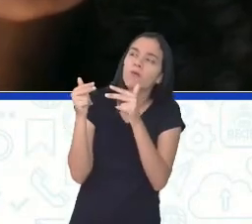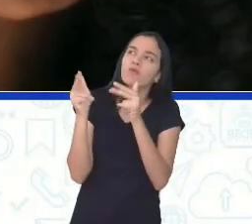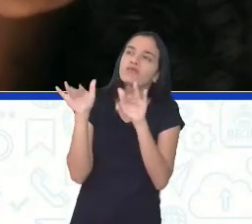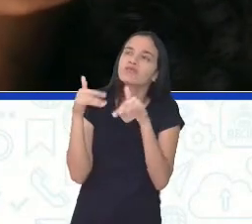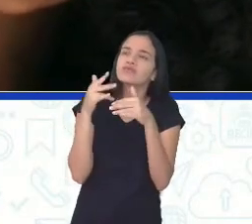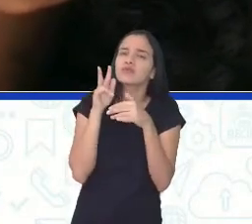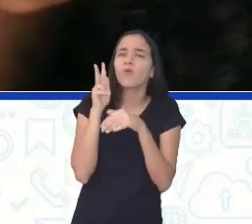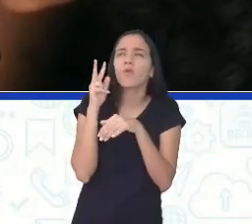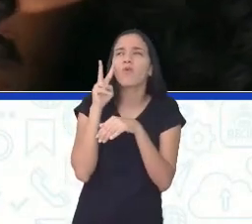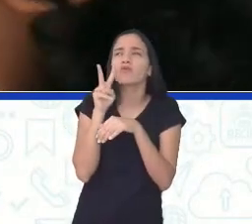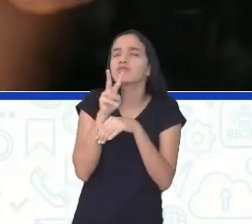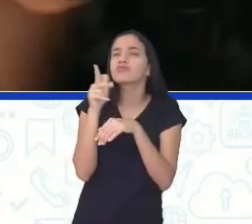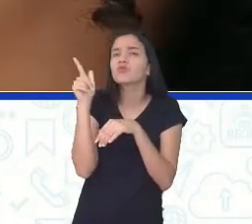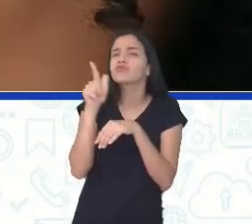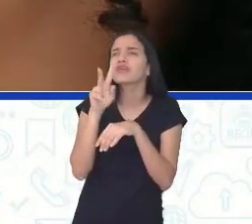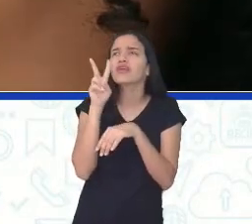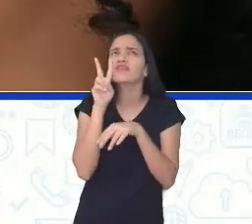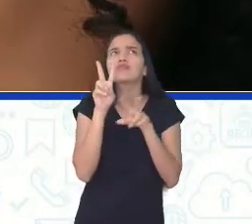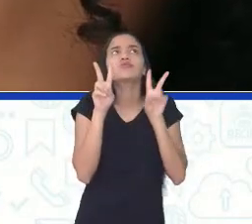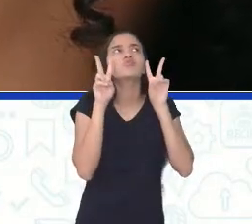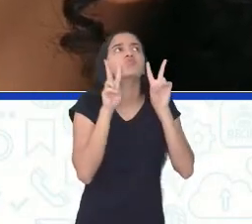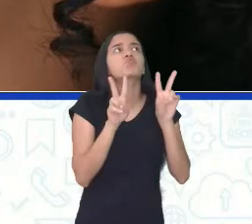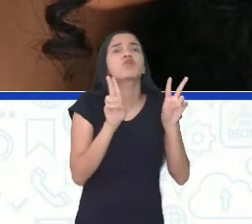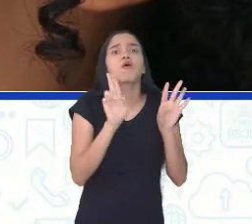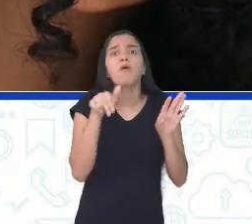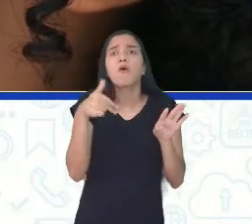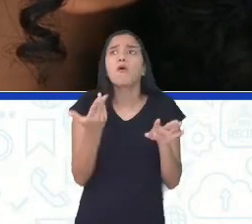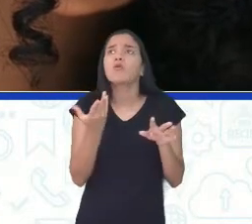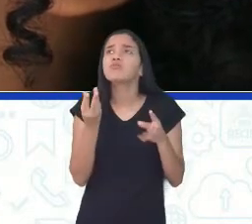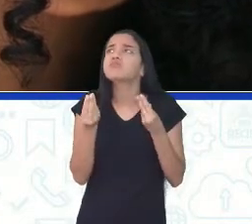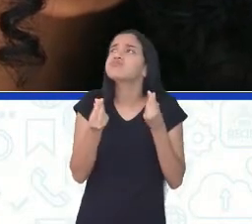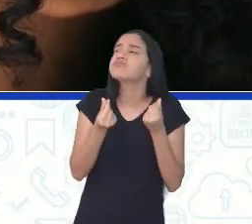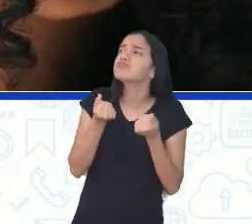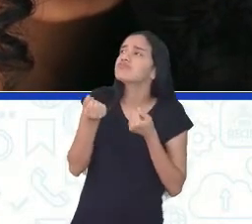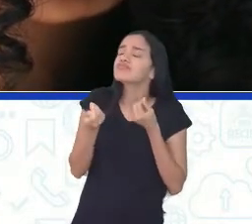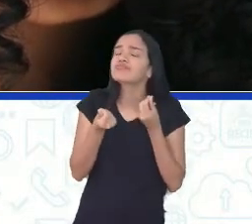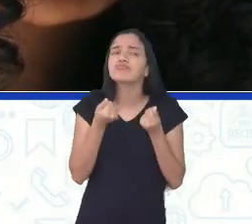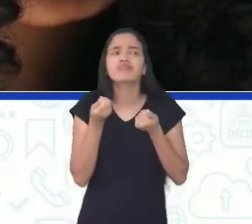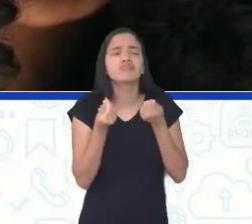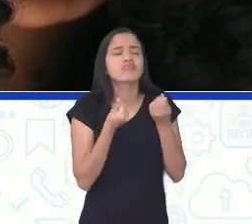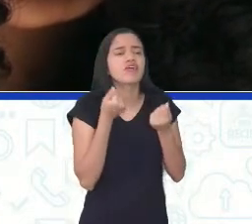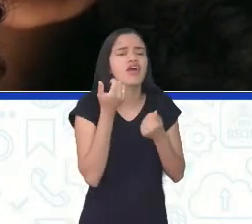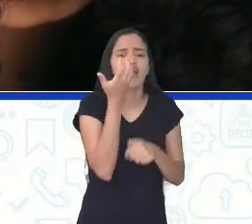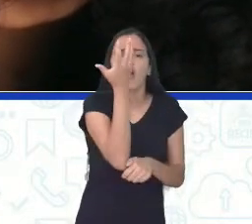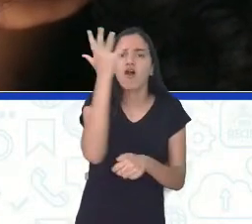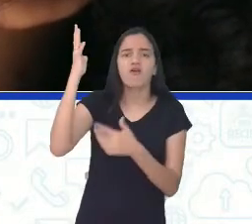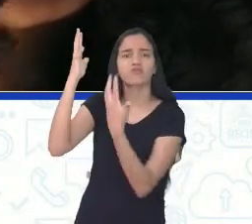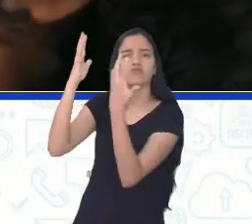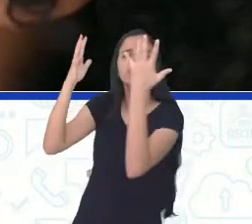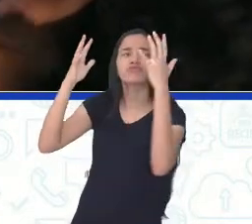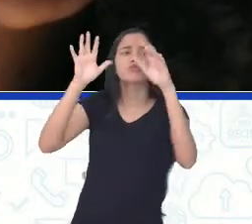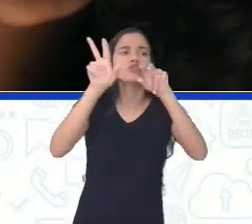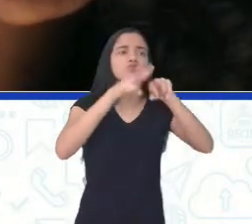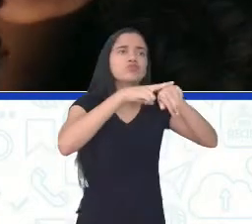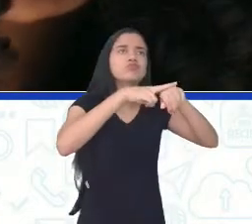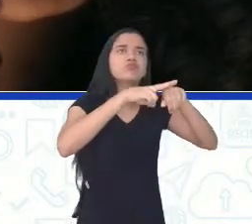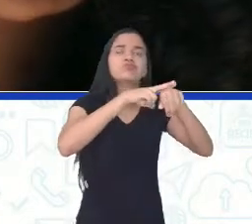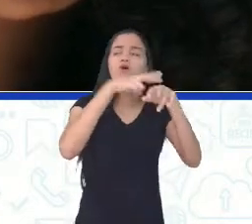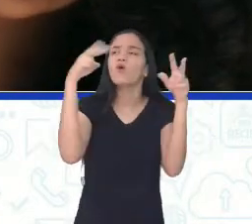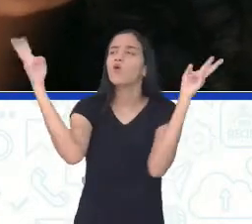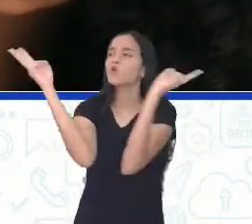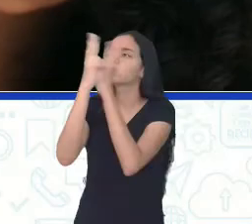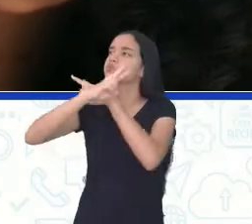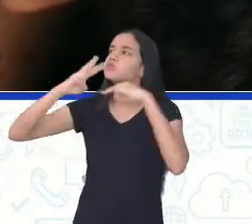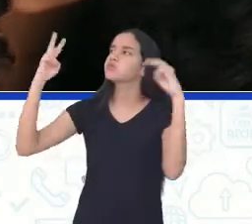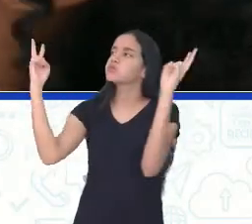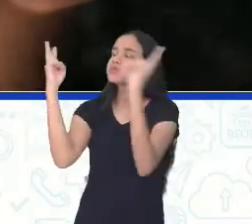está enxergando? Ou será que ela está apenas apreciando esse vento, essa brisa maravilhosa? É algo também